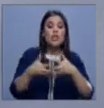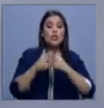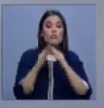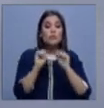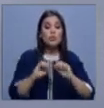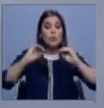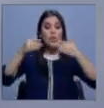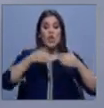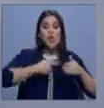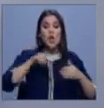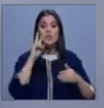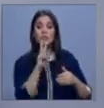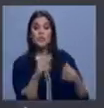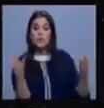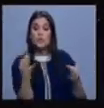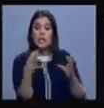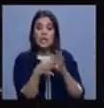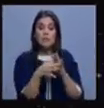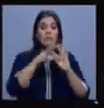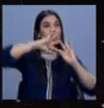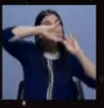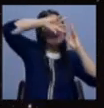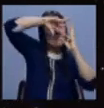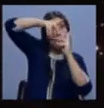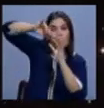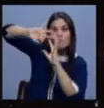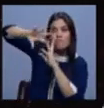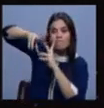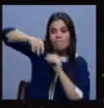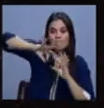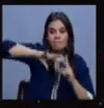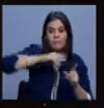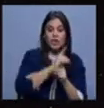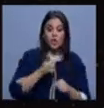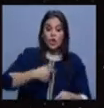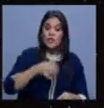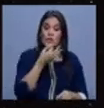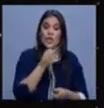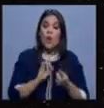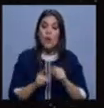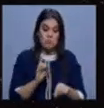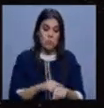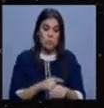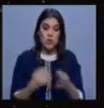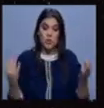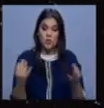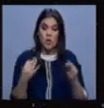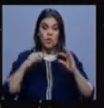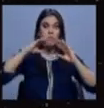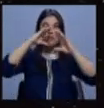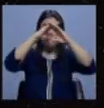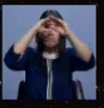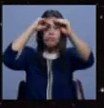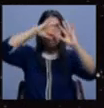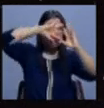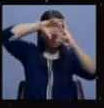conseguimos identificar nestas galáxias primordiais. E estamos a falar de uma altura em que o universo tinha menos de